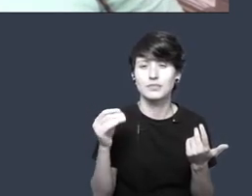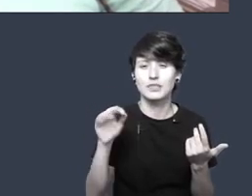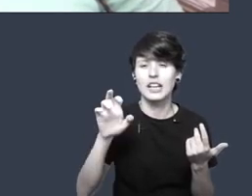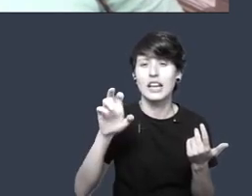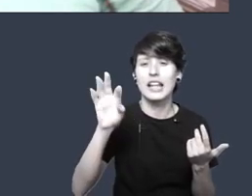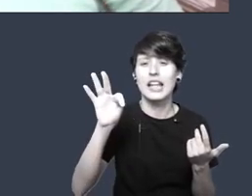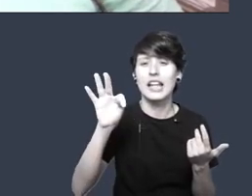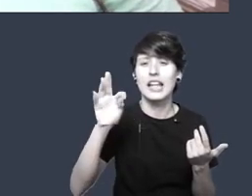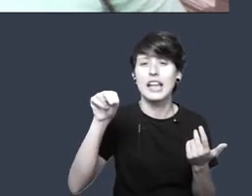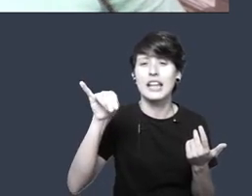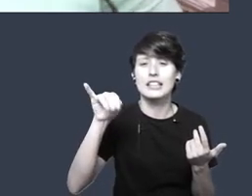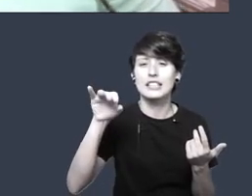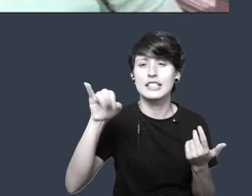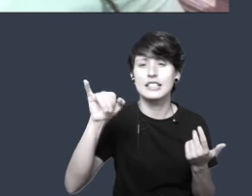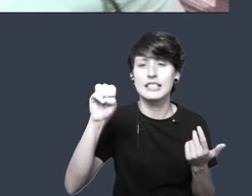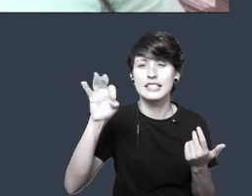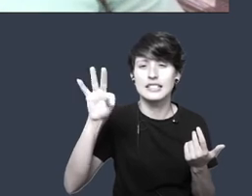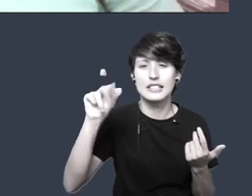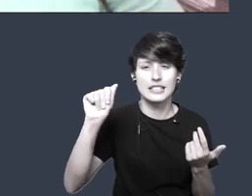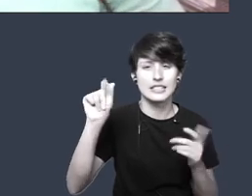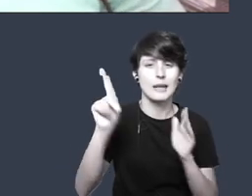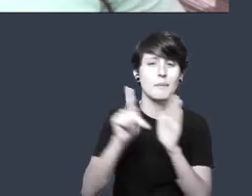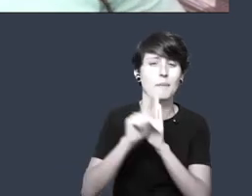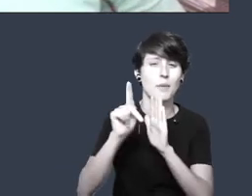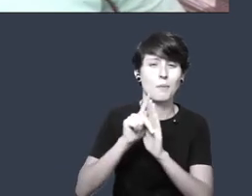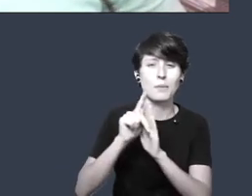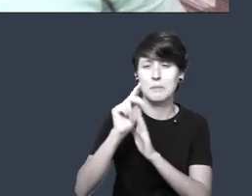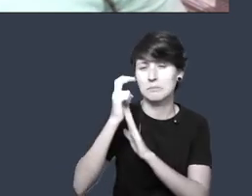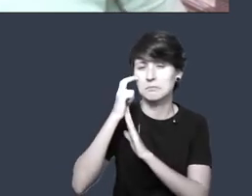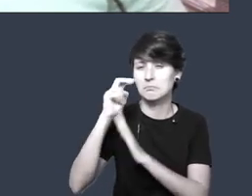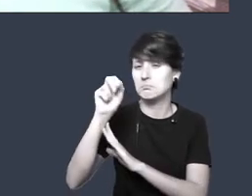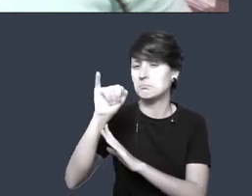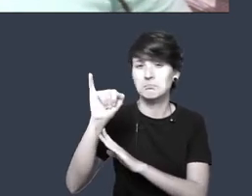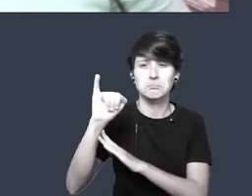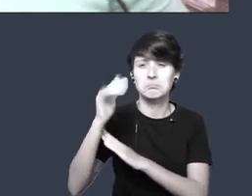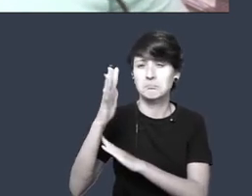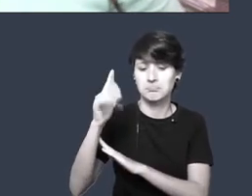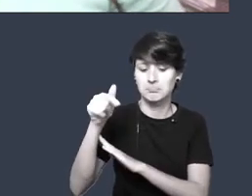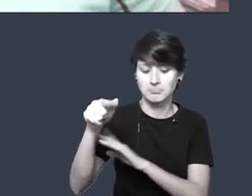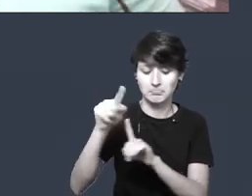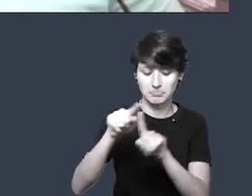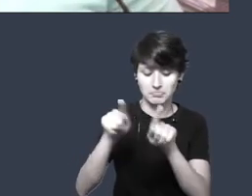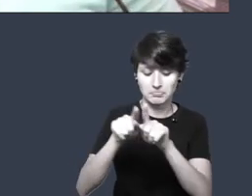etnicistas de inteligência artificial, eu não sei, acho que o nome é esse, algo desse tipo, né? Então